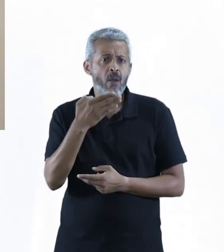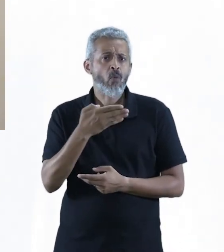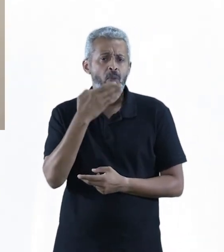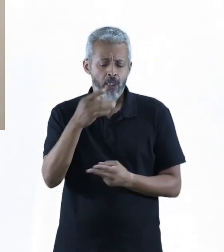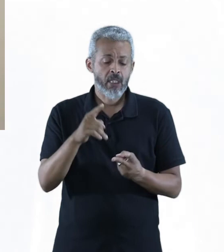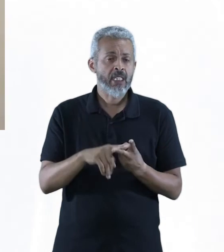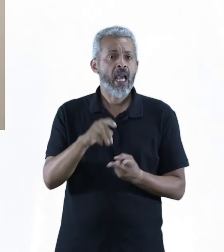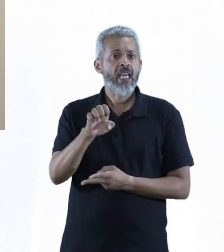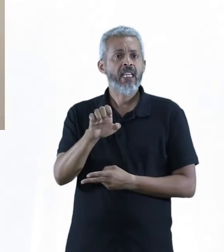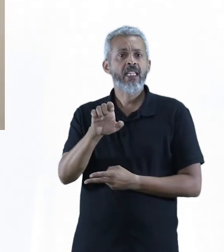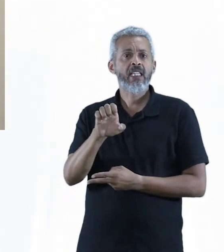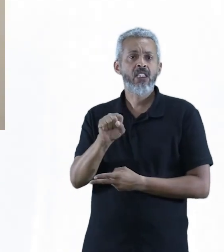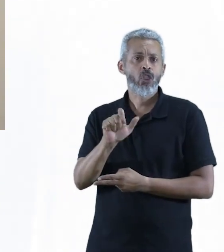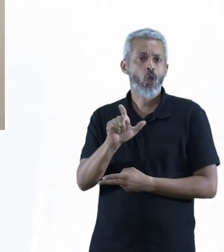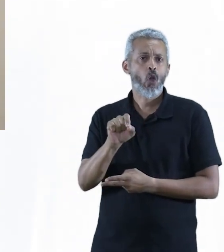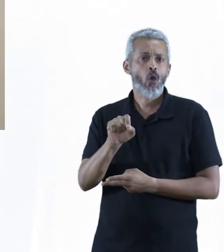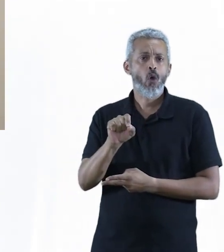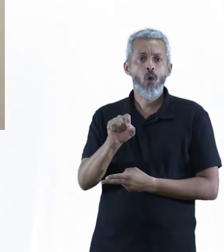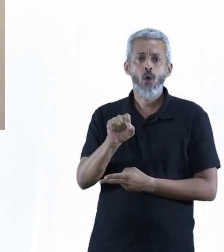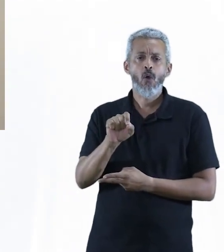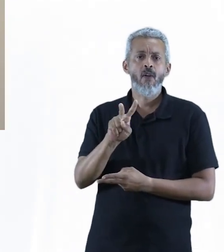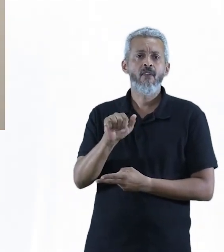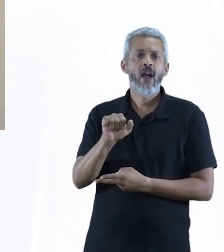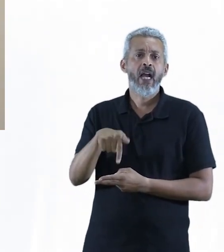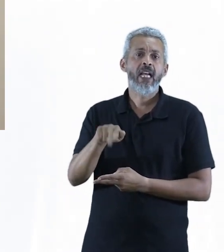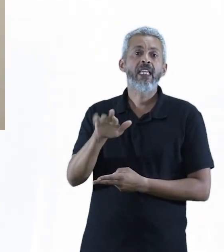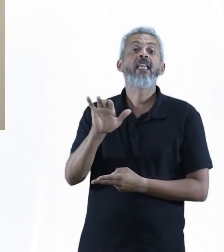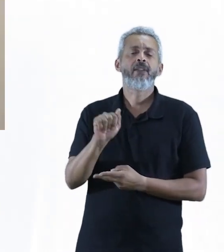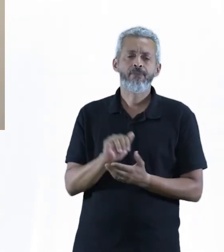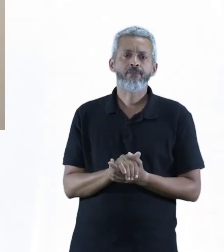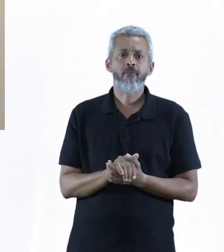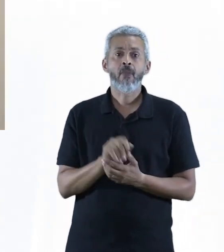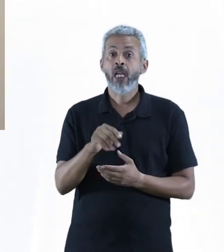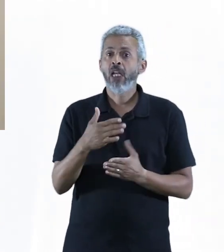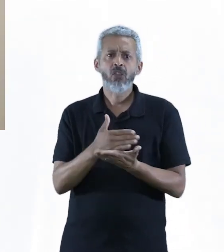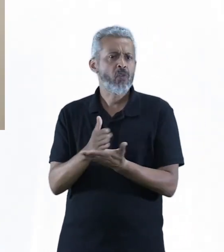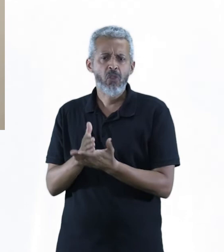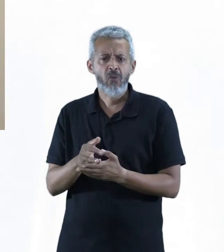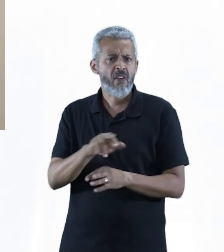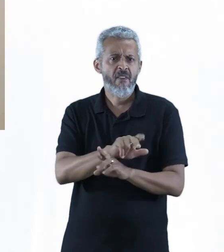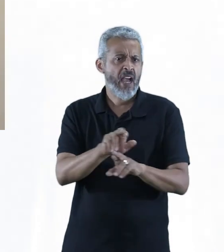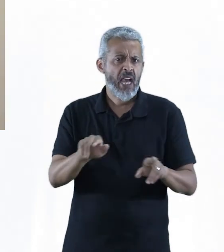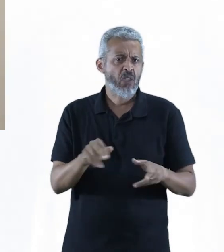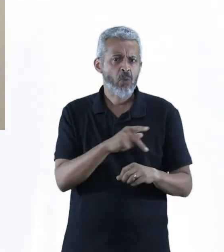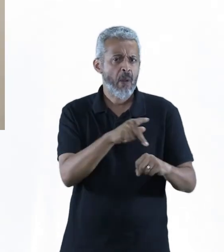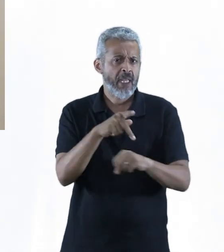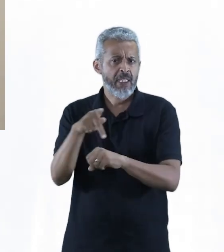a Eslováquia. Esses dois eram um único país, assim como a Iugoslávia, que se fragmentou em vários. E até